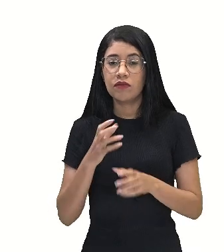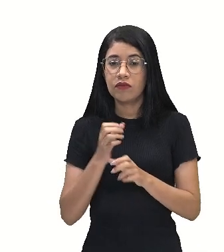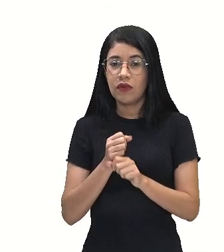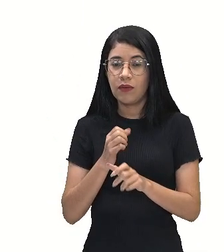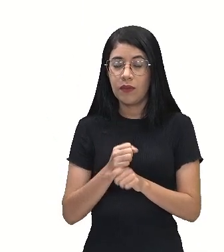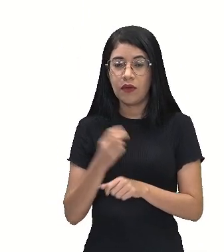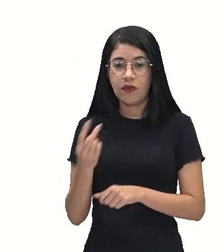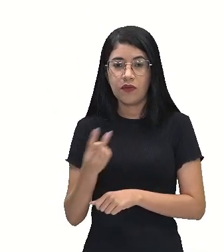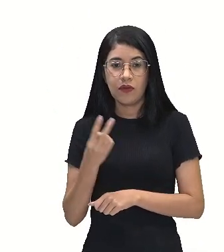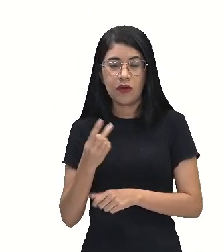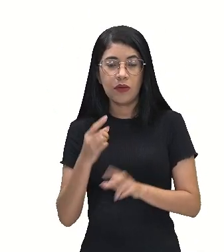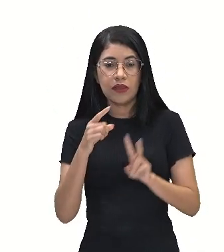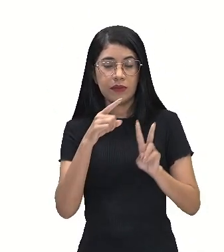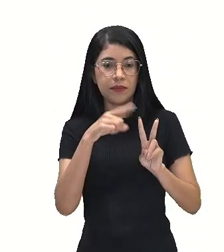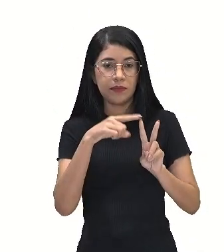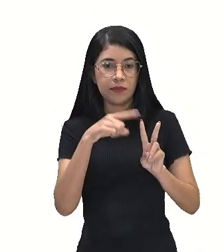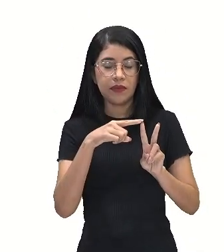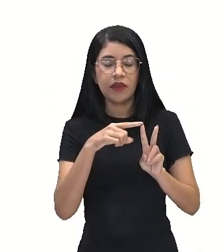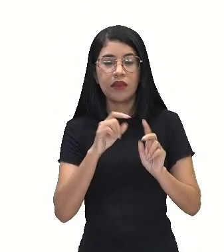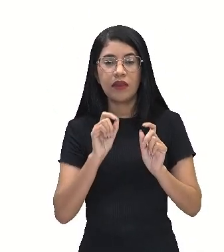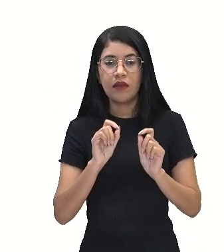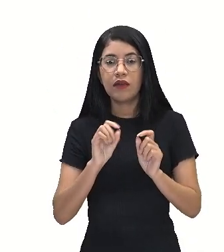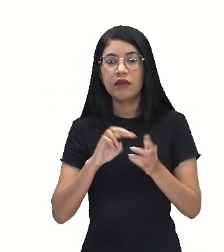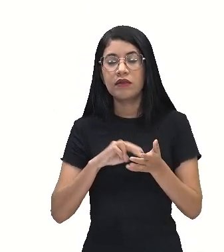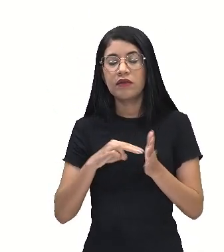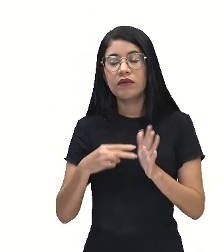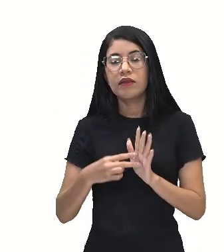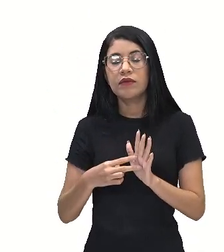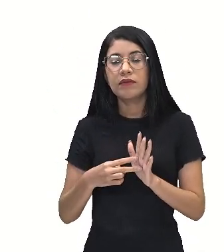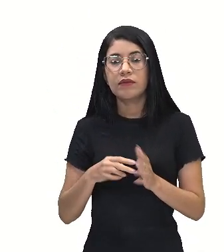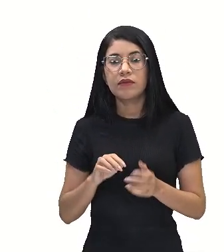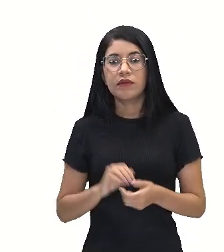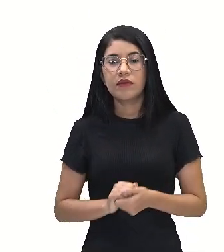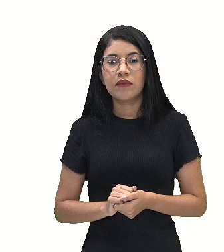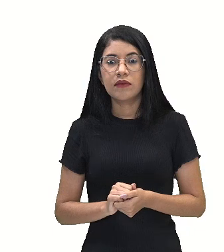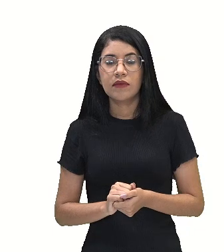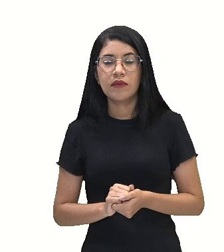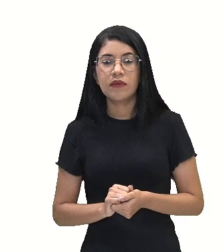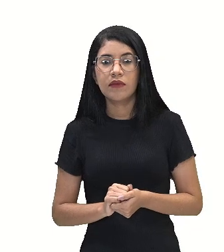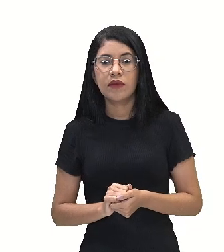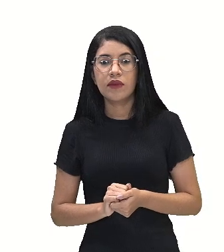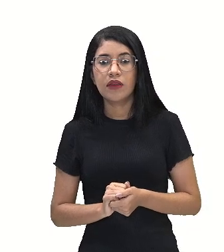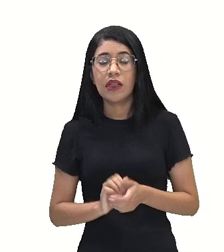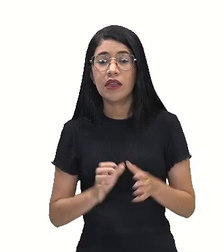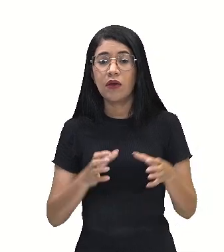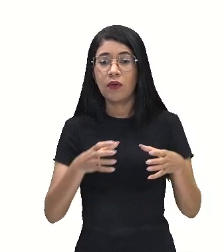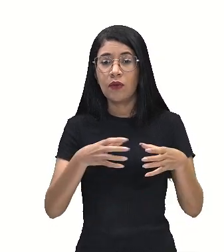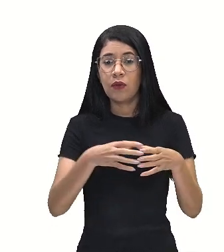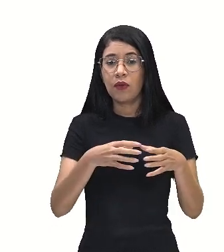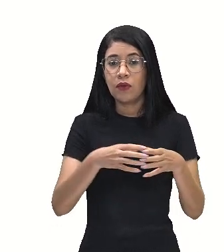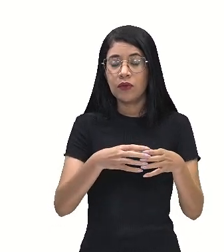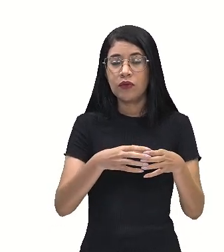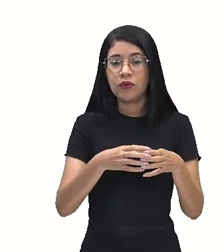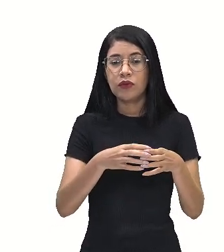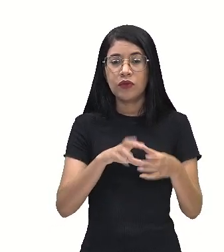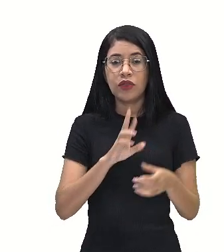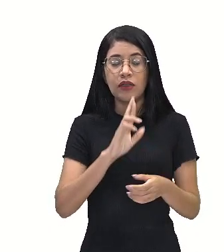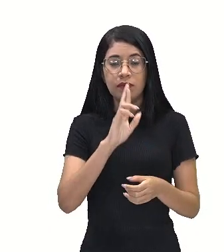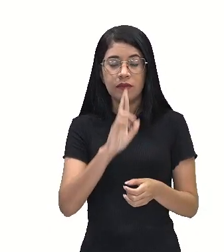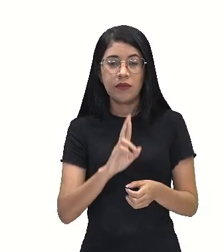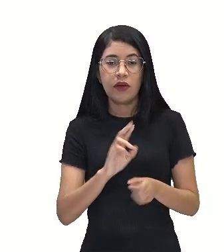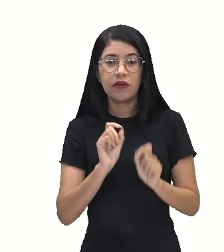que nós chamamos de raízes, nada mais, nada menos, fazem parte do que nós chamamos de quê? De conjunto solução.